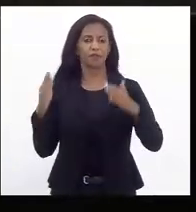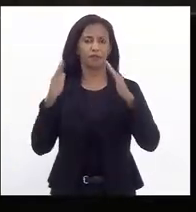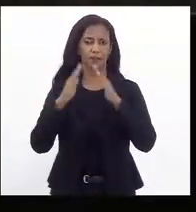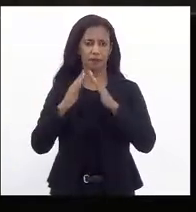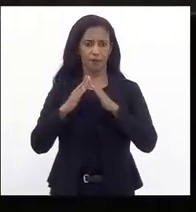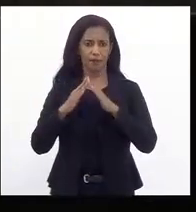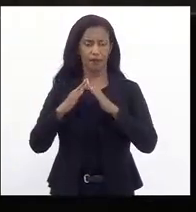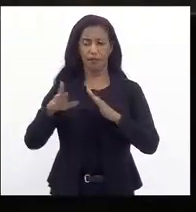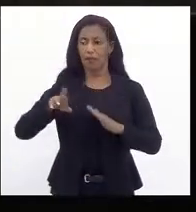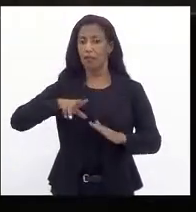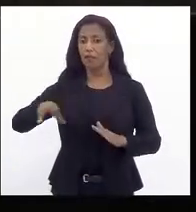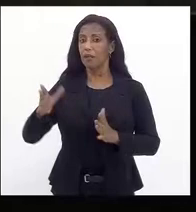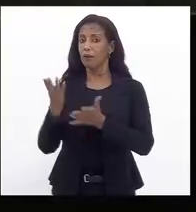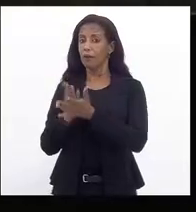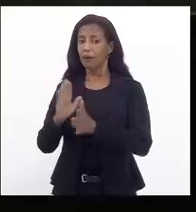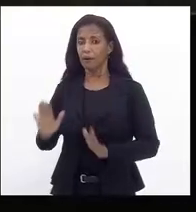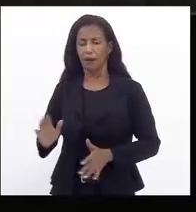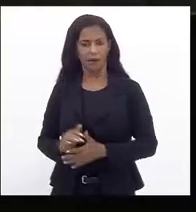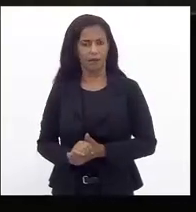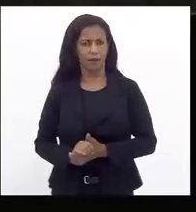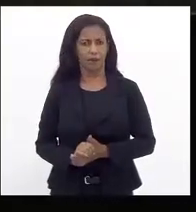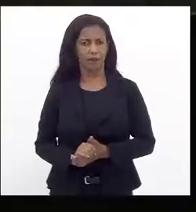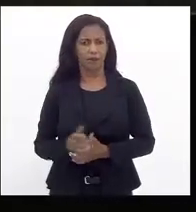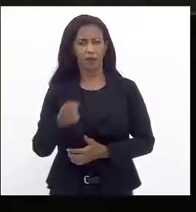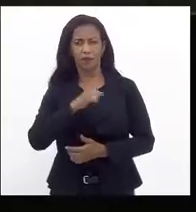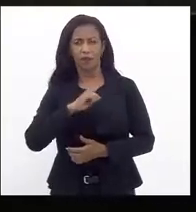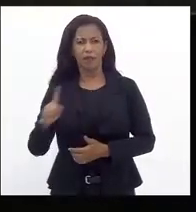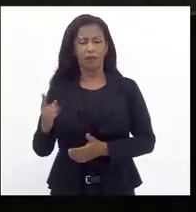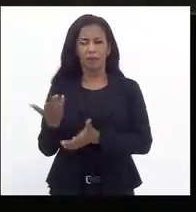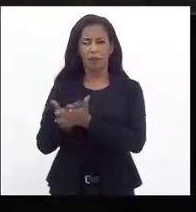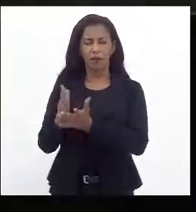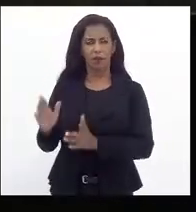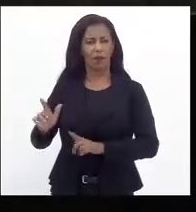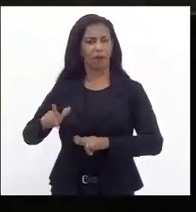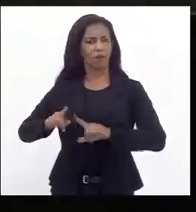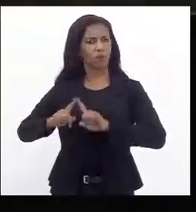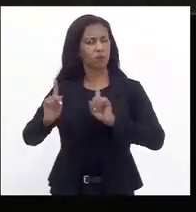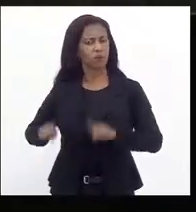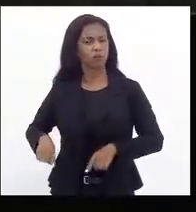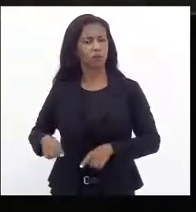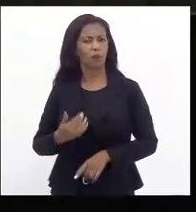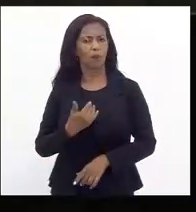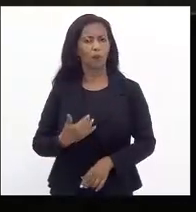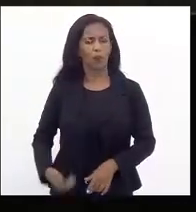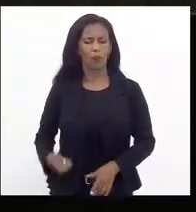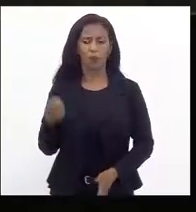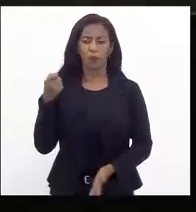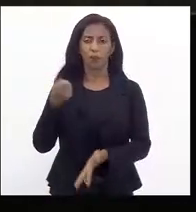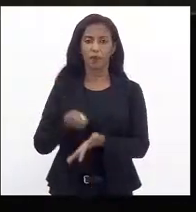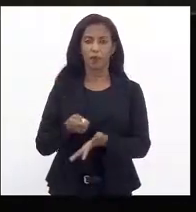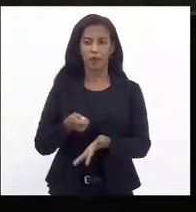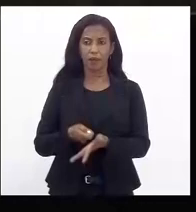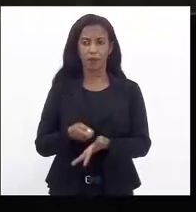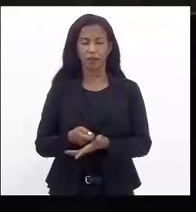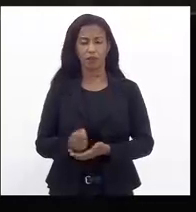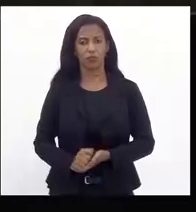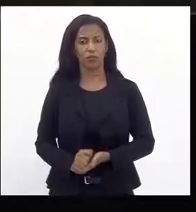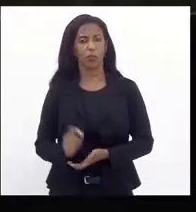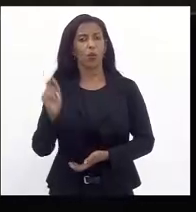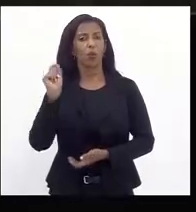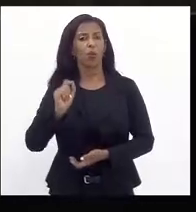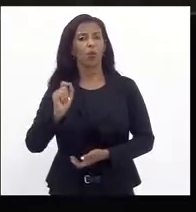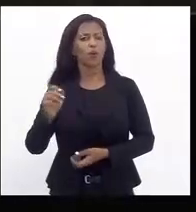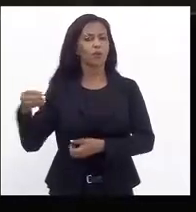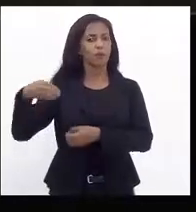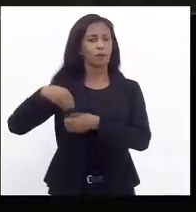casa que não acabe que não acabe com servidor público nós temos que garantir o que